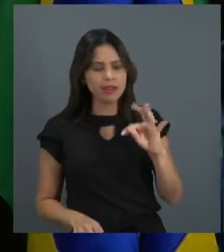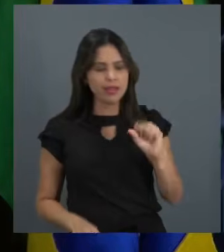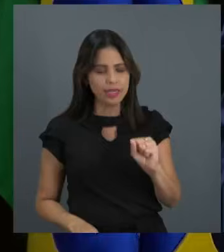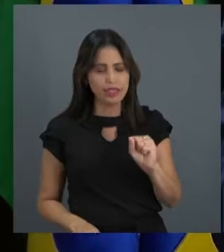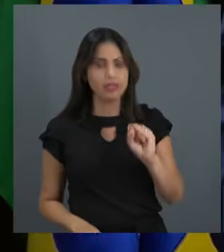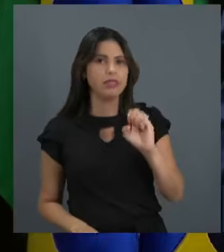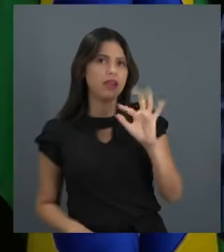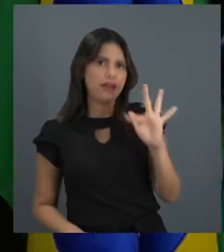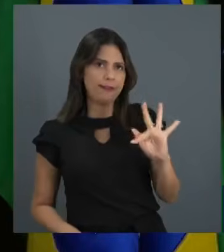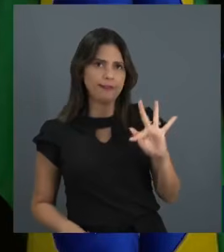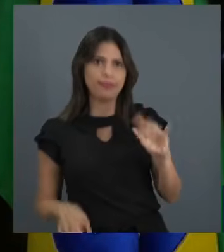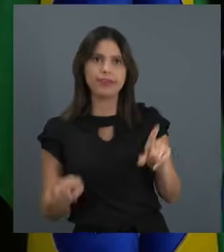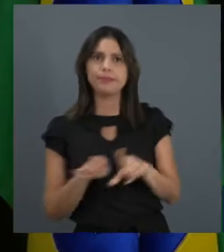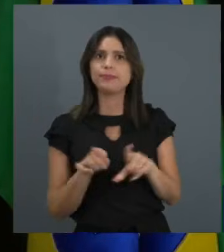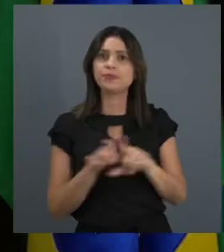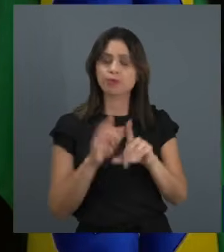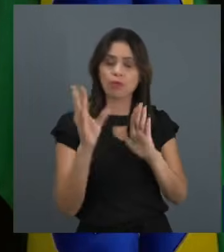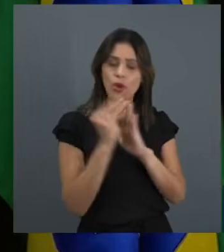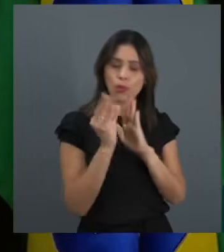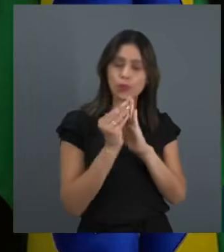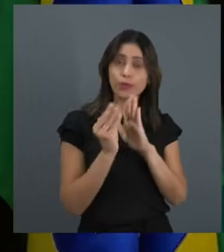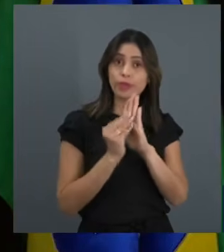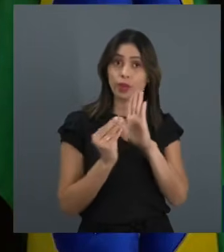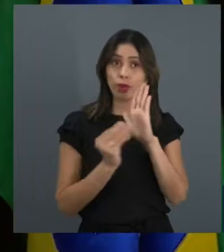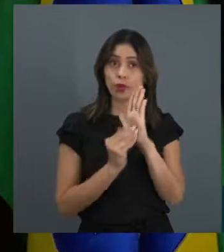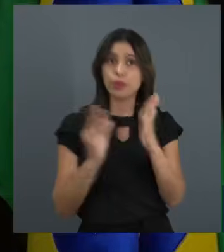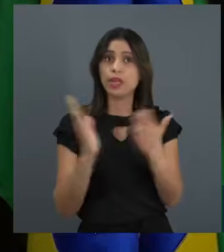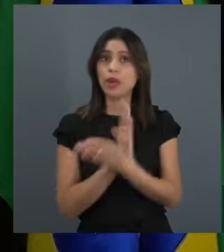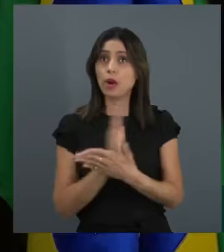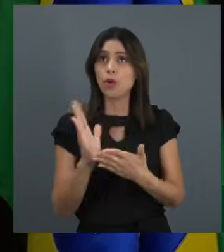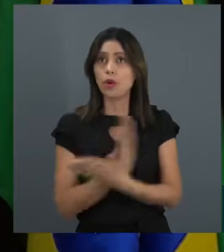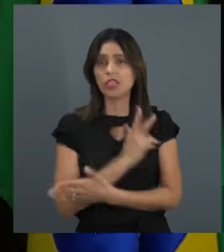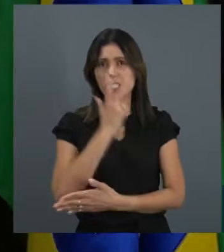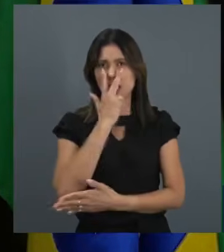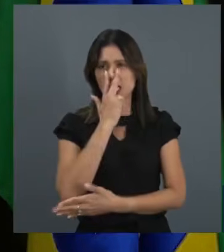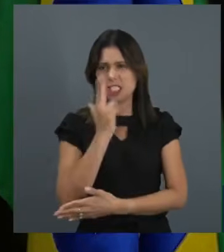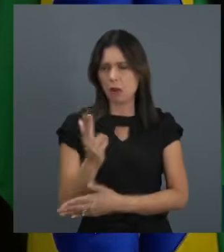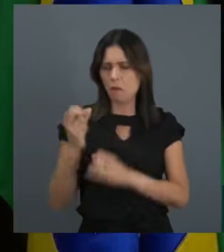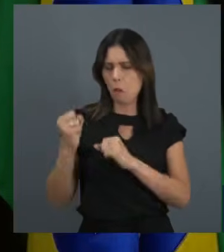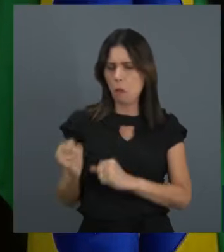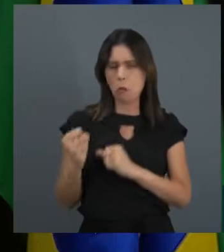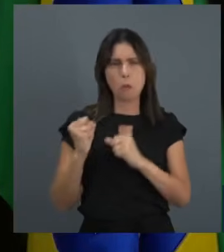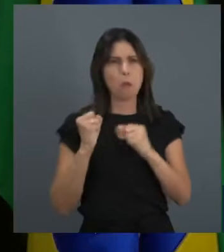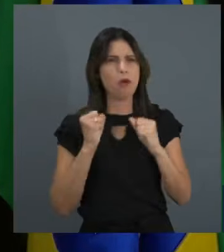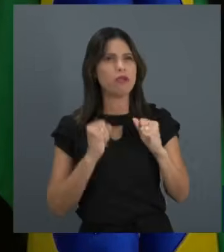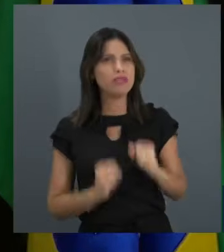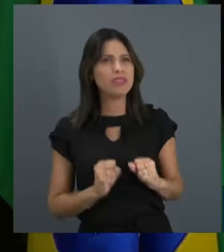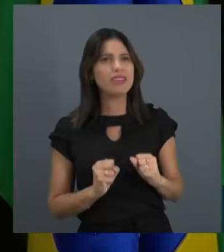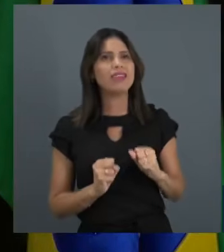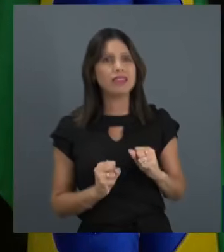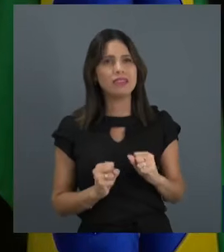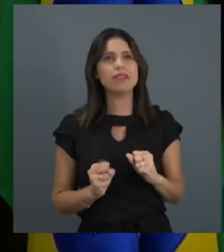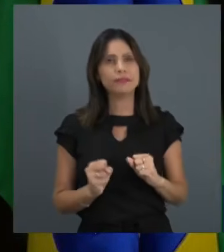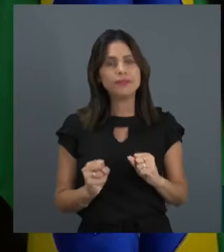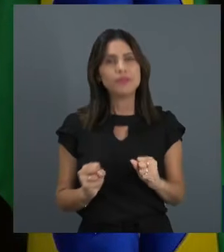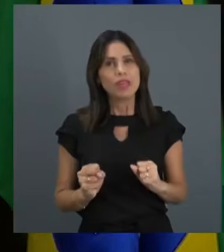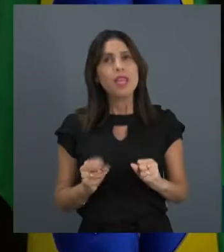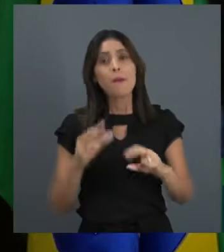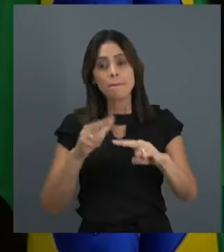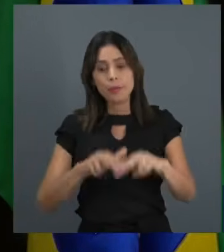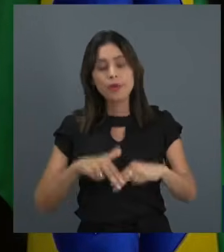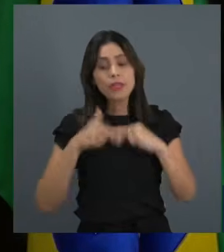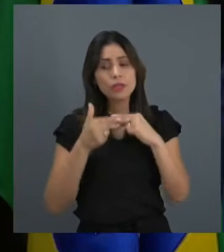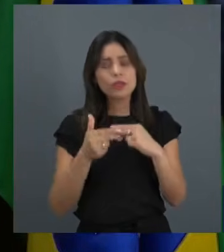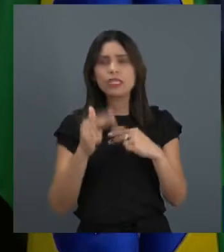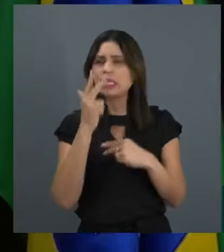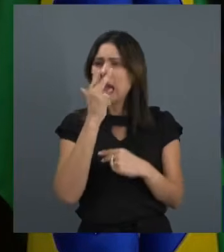redes sociais que incomodavam aqueles que se consideravam os donos do poder e que, por isso, se julgam capazes